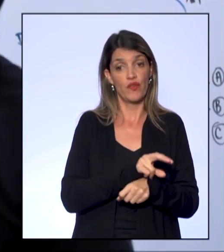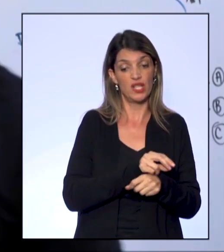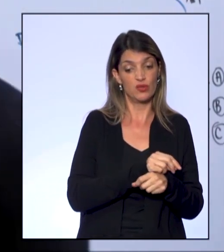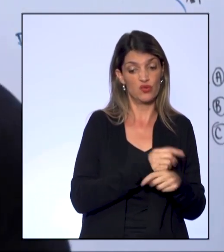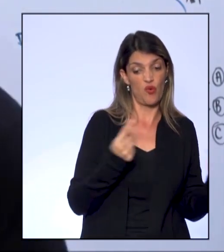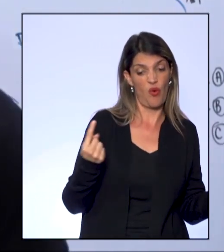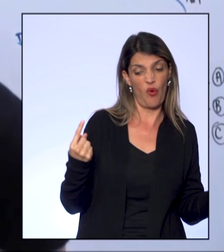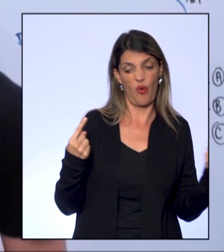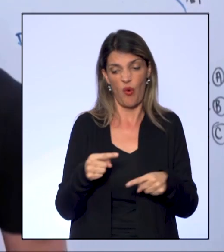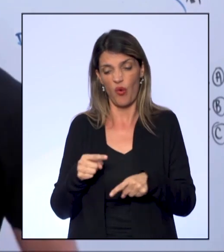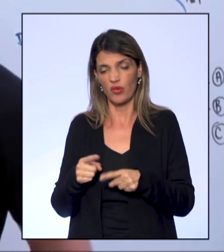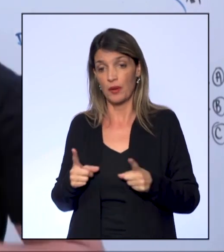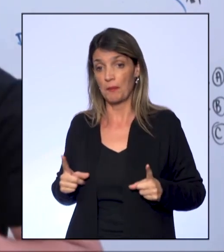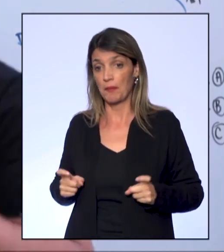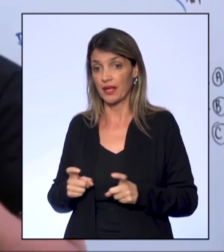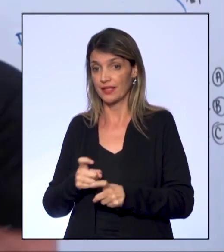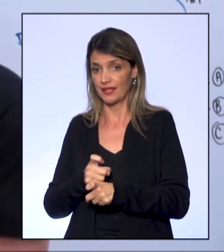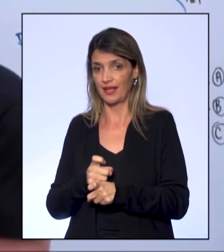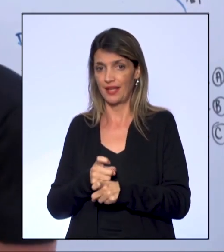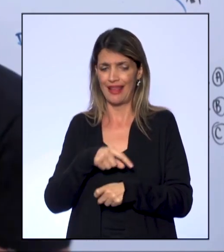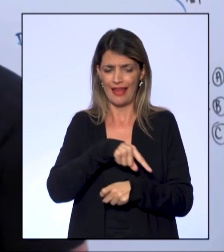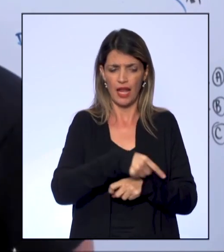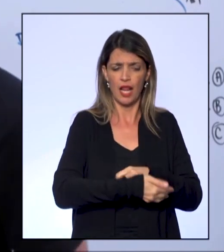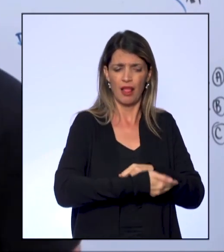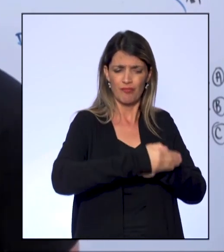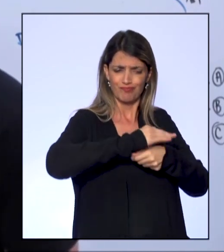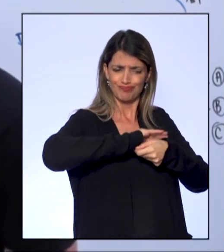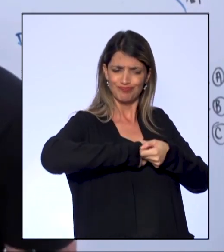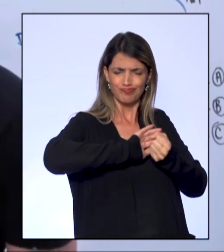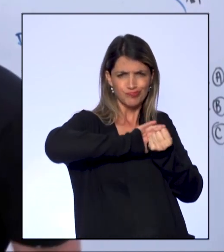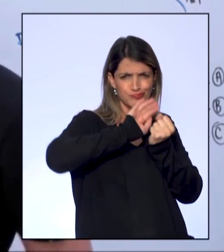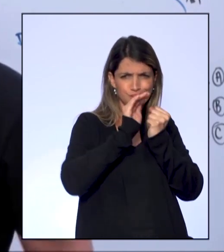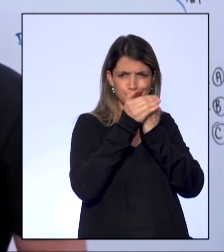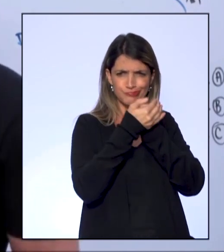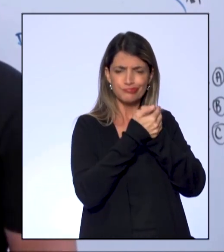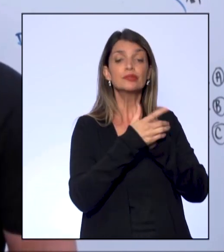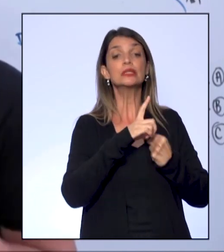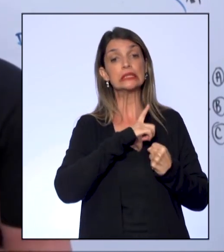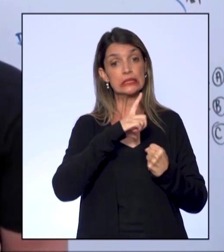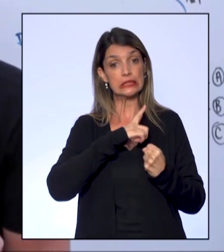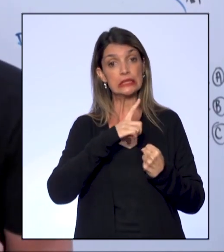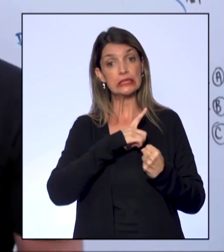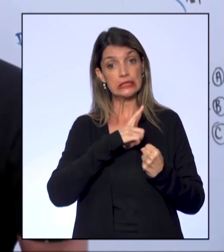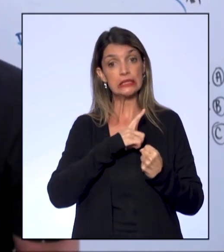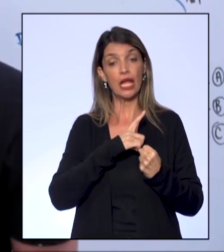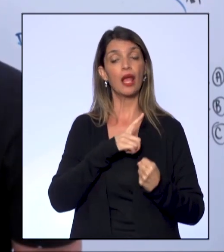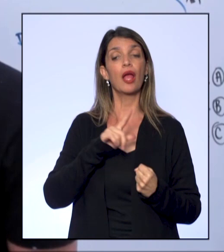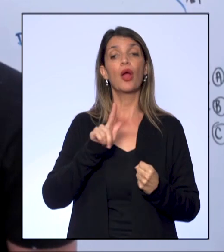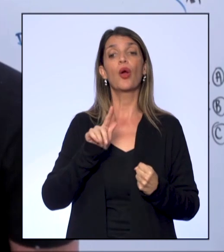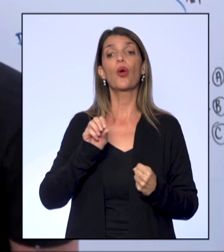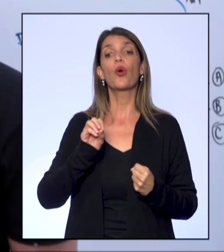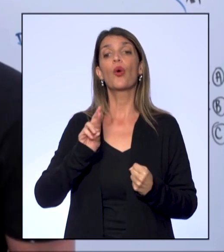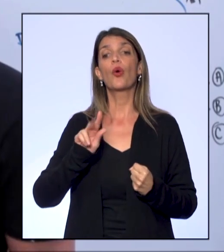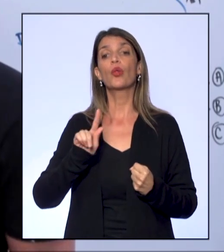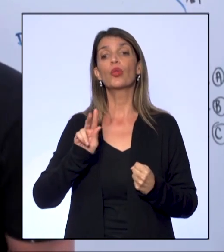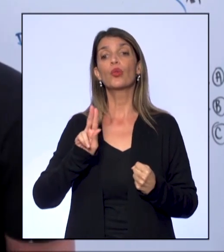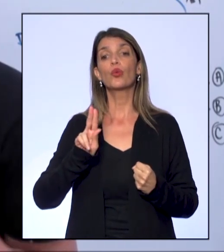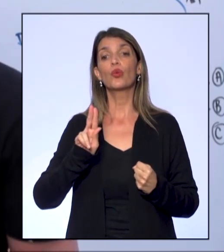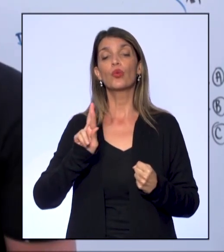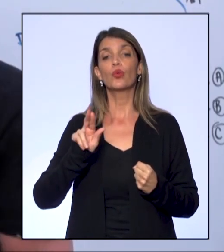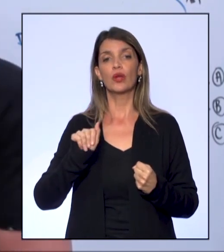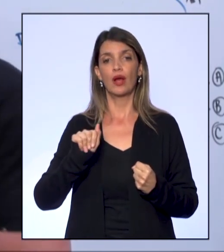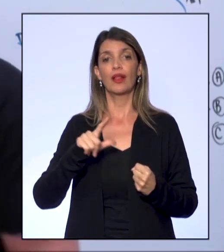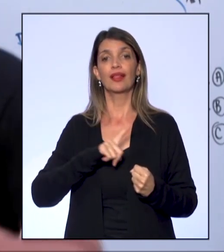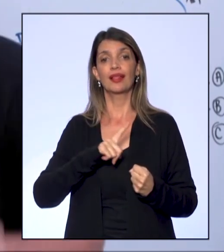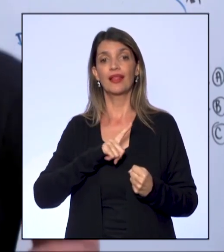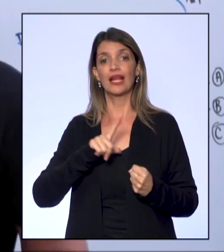Então, ele é um vírus que possui um envelope, possui uma capinha. E essa capa ela é rica principalmente em gordura. A gente diz que tem lipídio e proteína. A gente